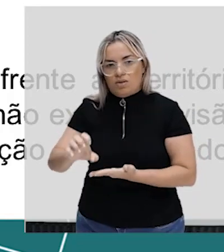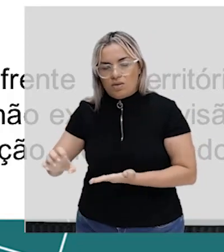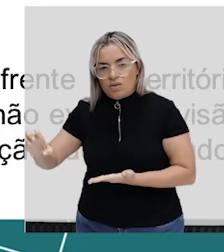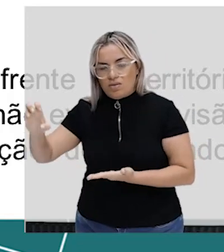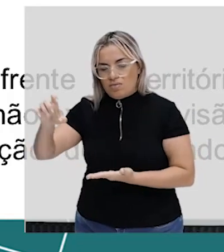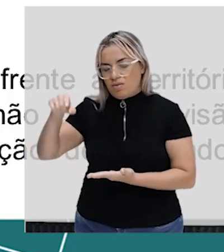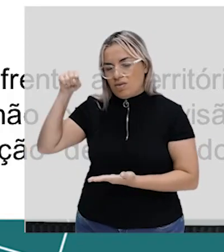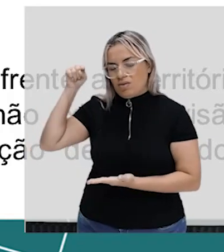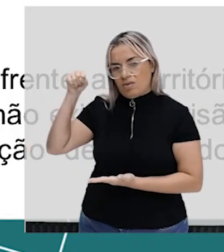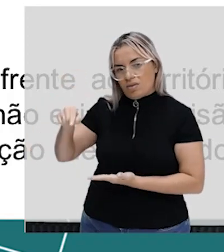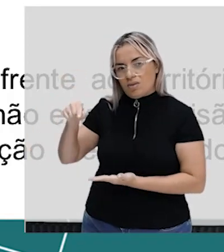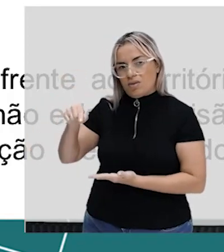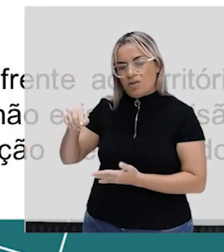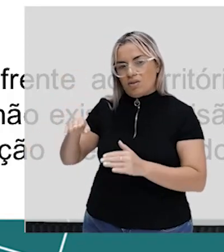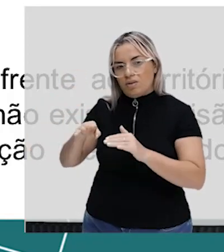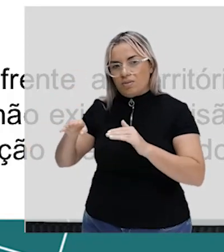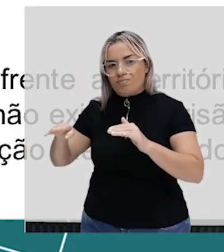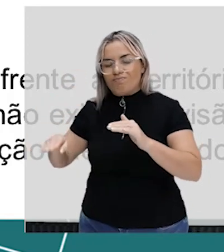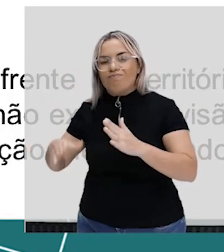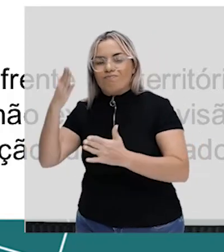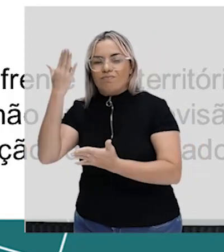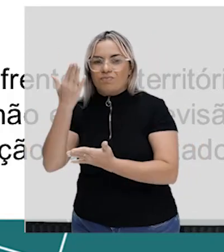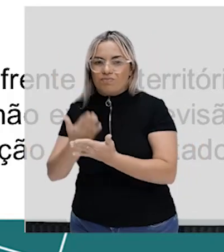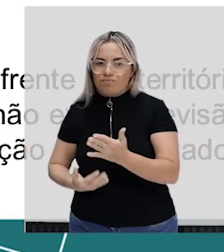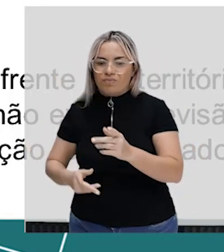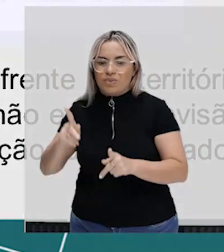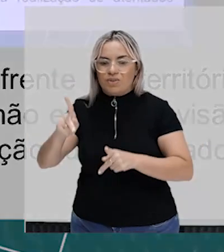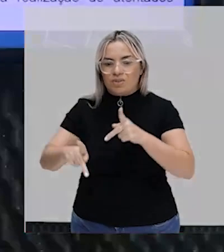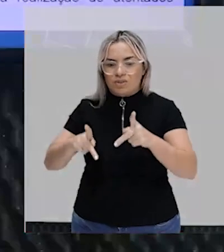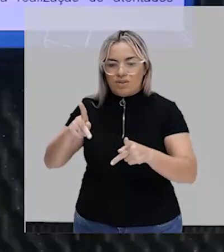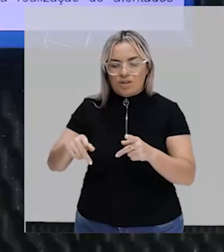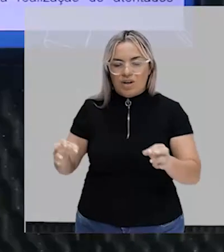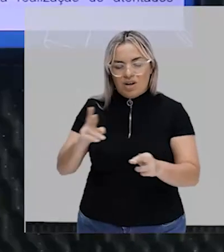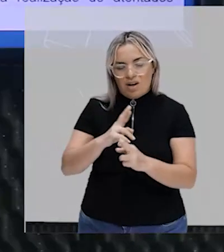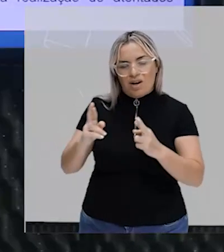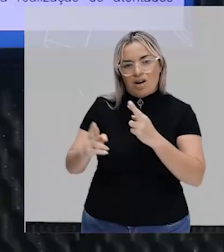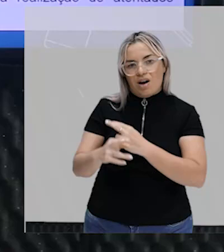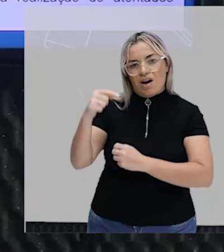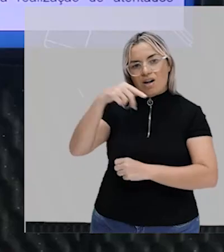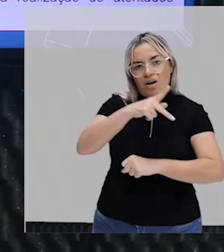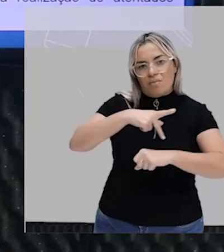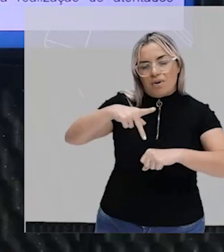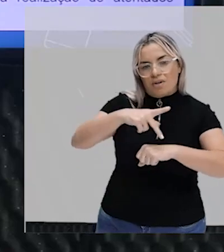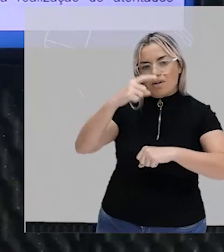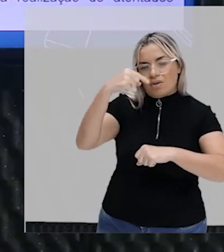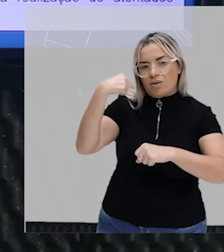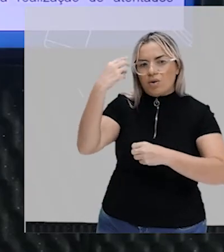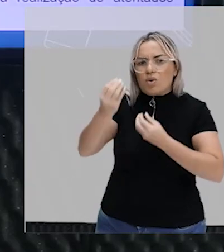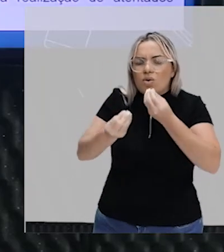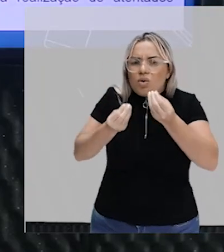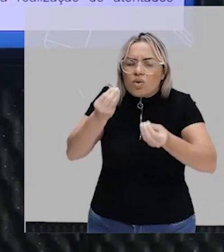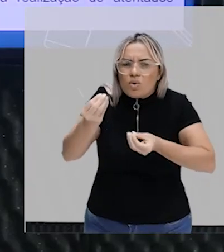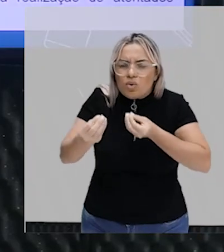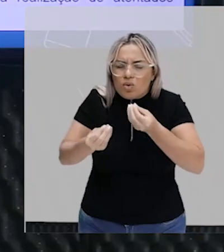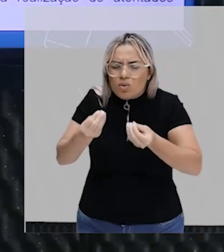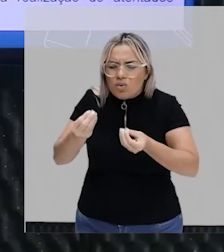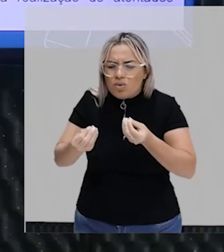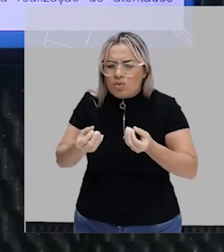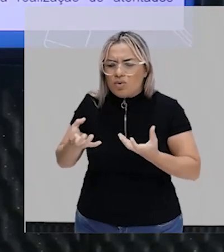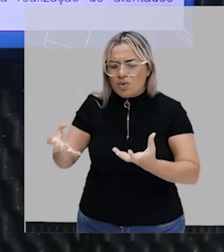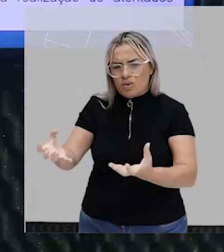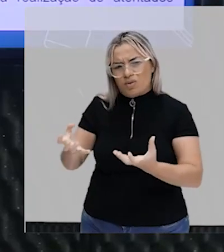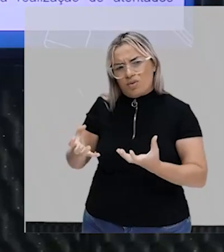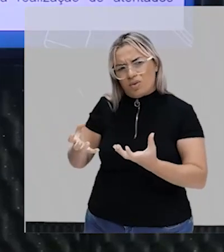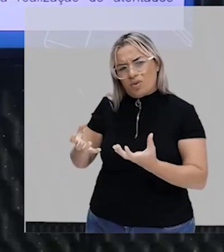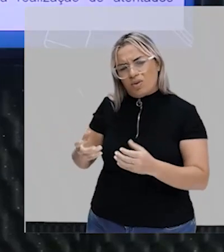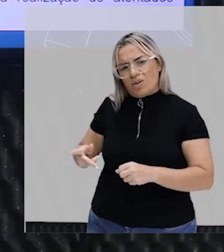basca, né, em desvantagem em relação à população da Espanha e dos outros países europeus. Baseado em quê? Ora, como é que vocês querem buscar